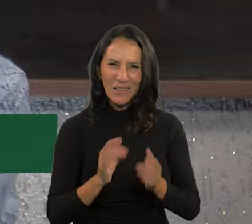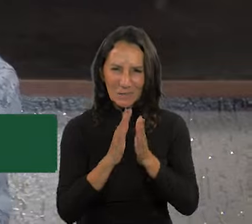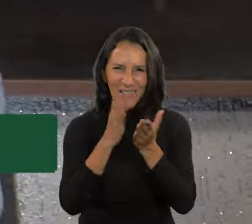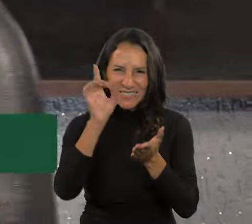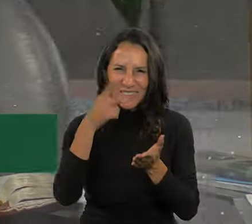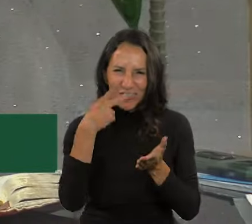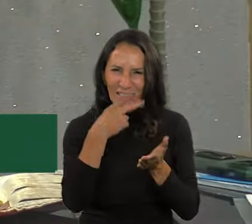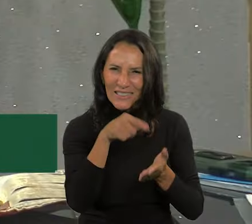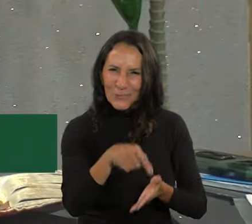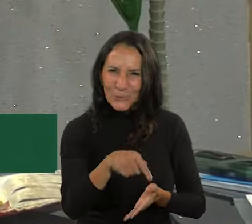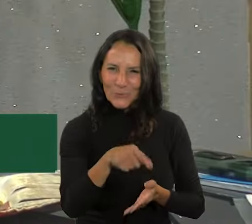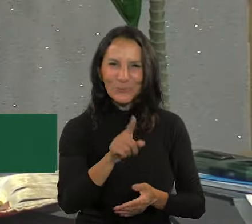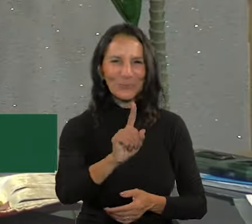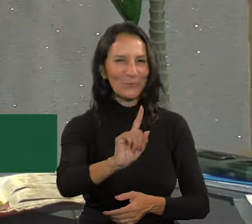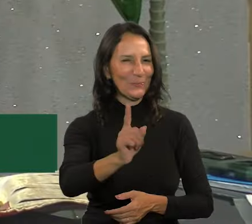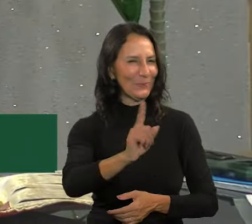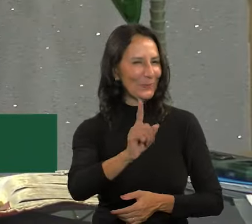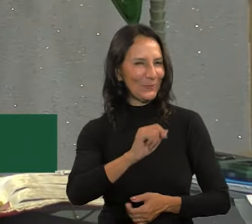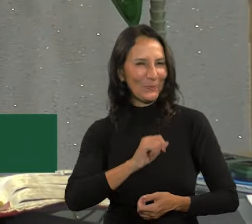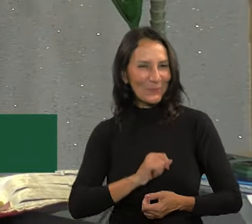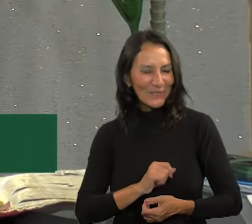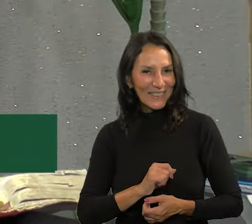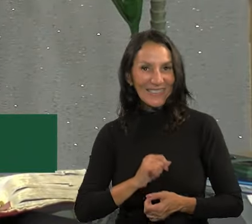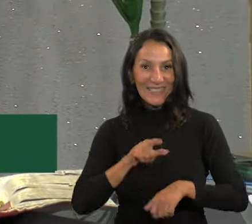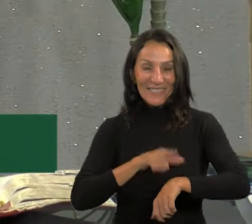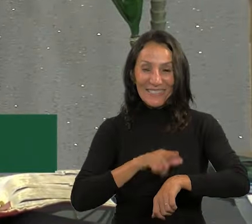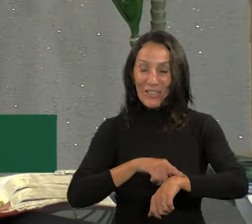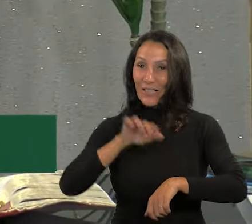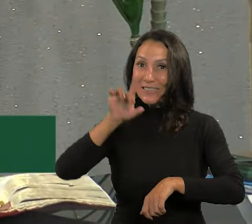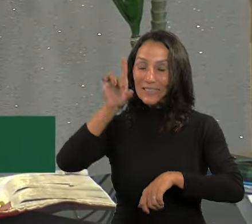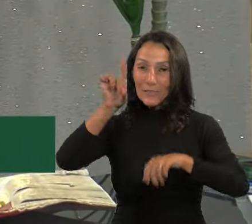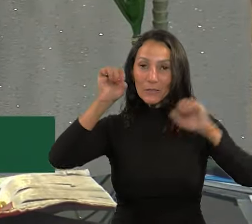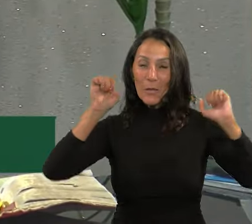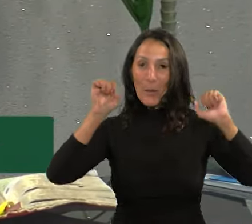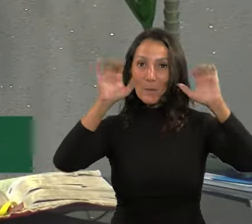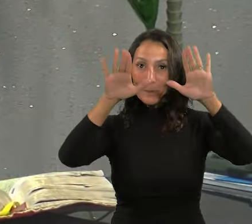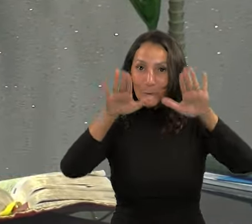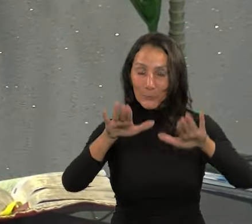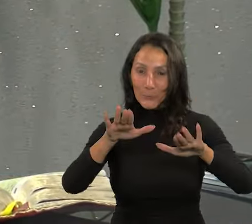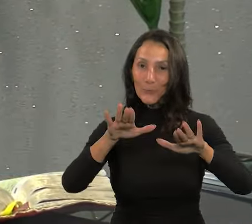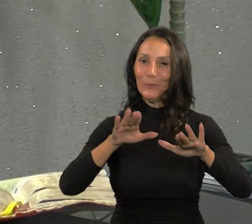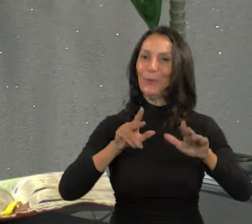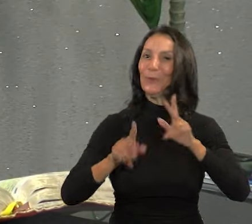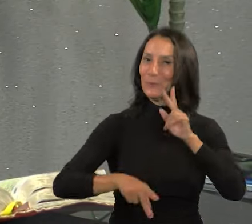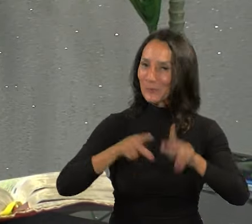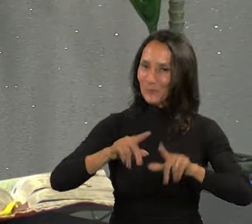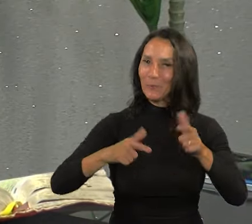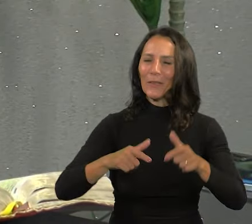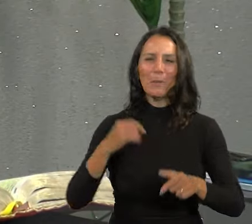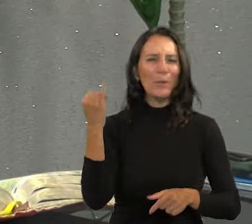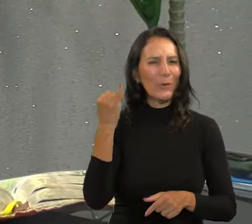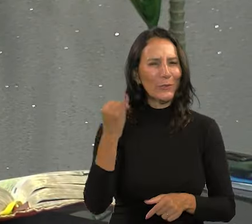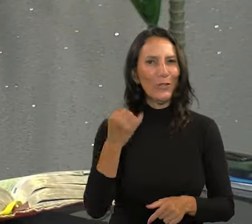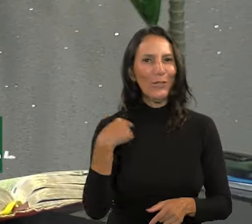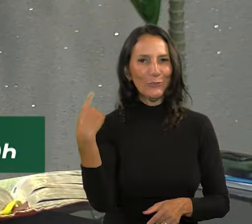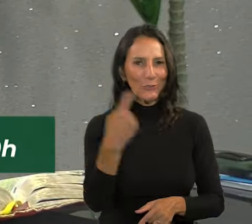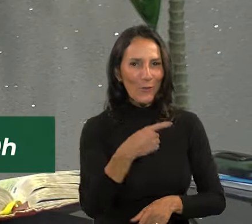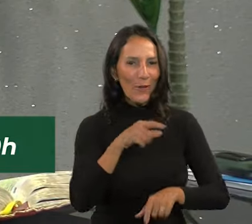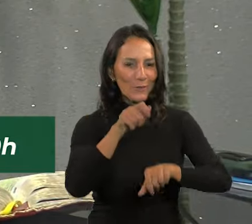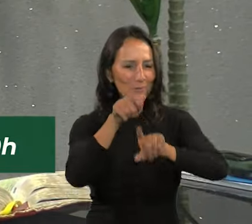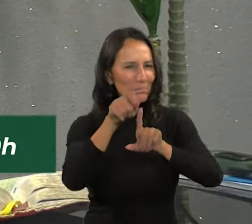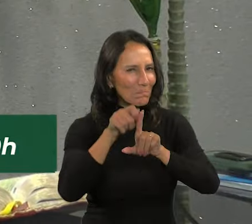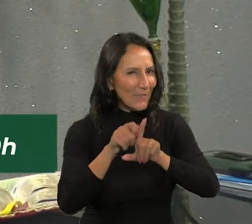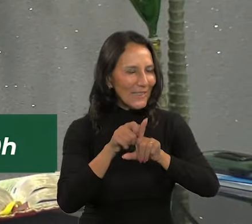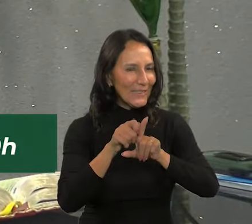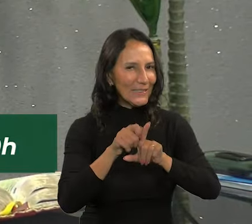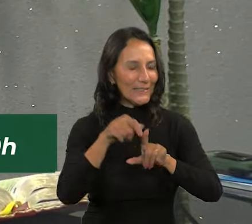Não. Quando Deus abençoa a nação de Israel, por isso que é importante você ir para Israel, nós vamos em setembro, a viagem seria agora, passou